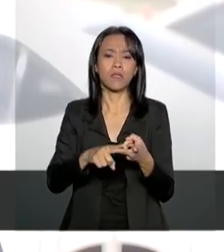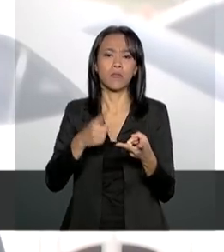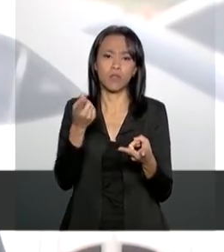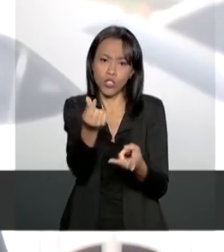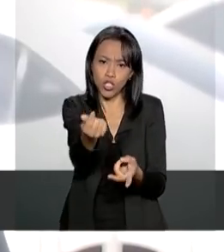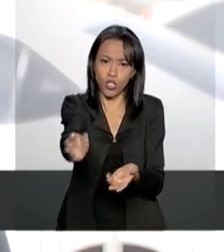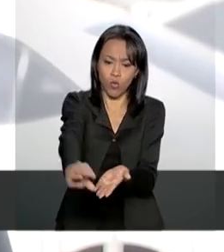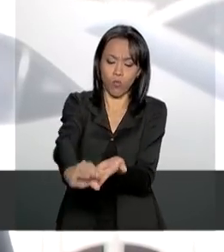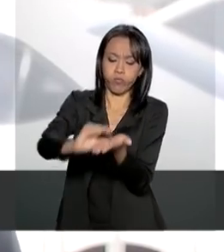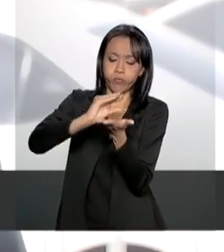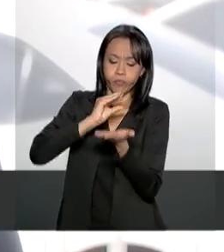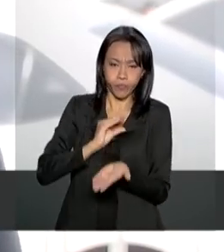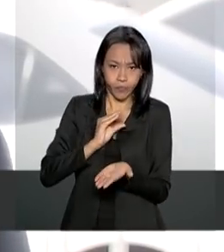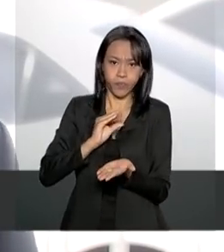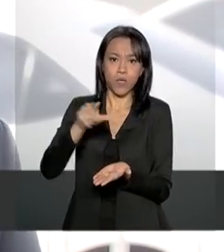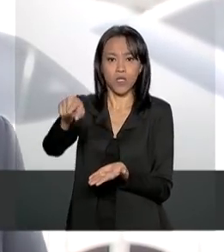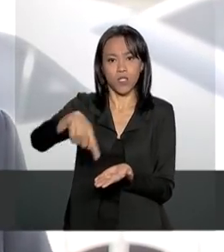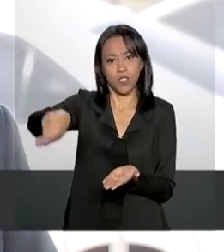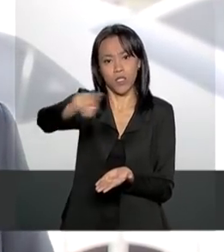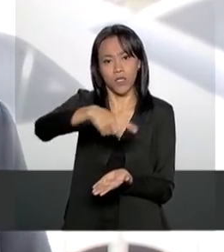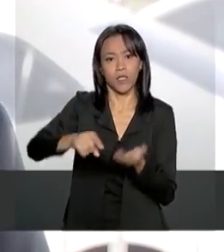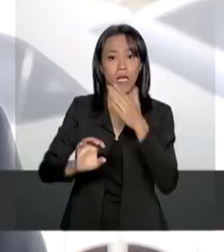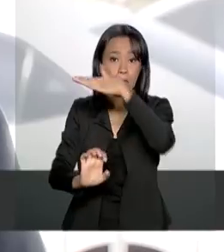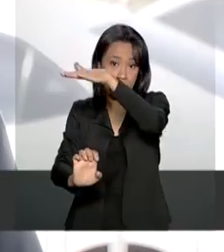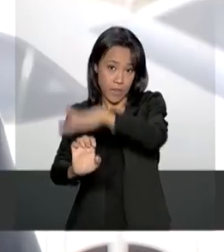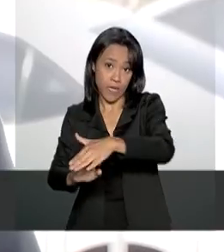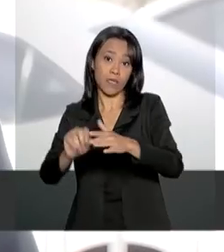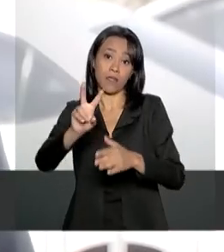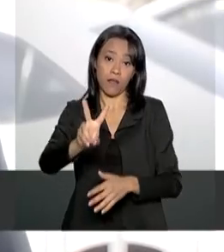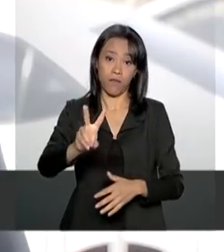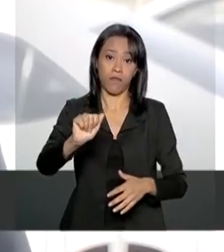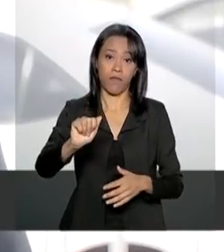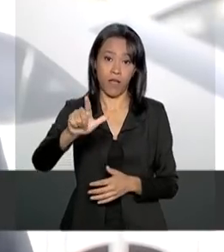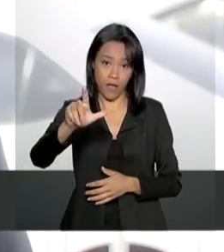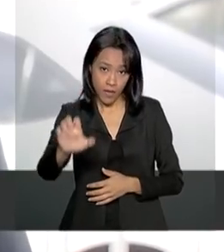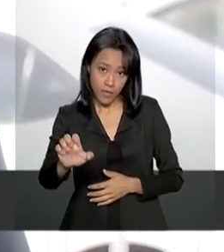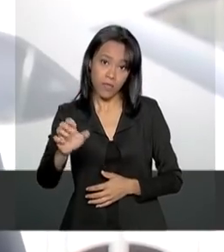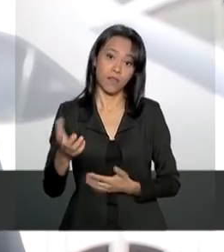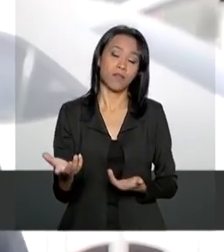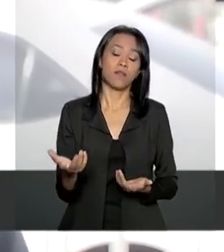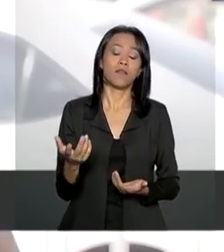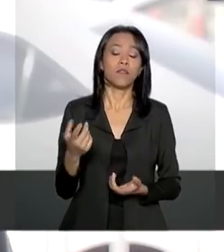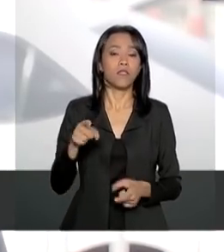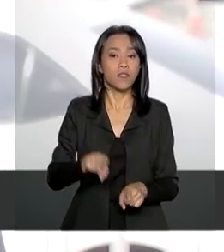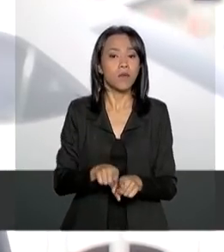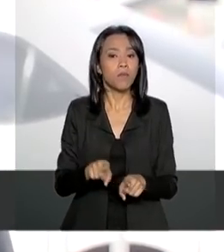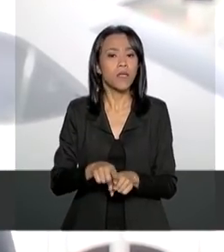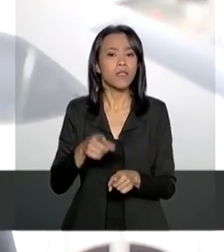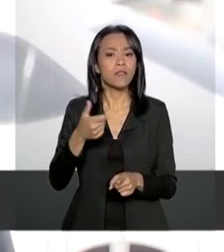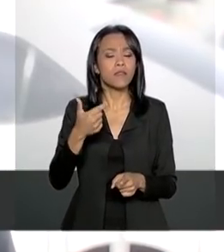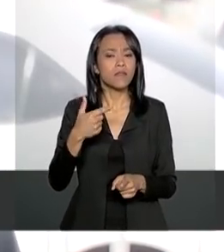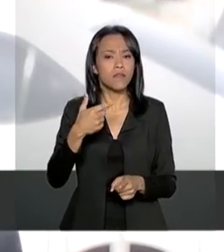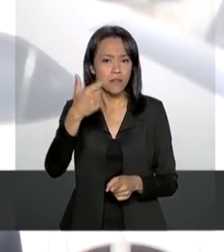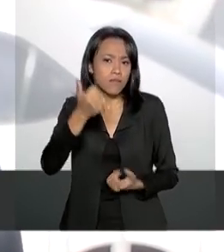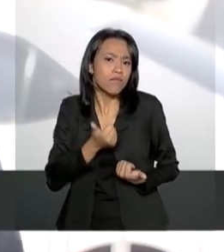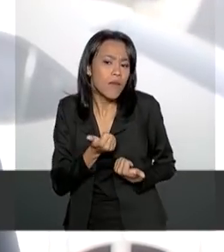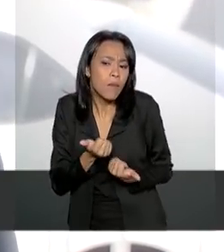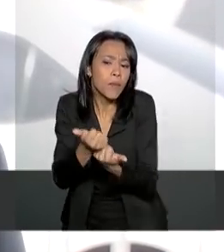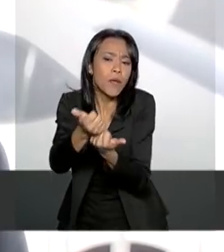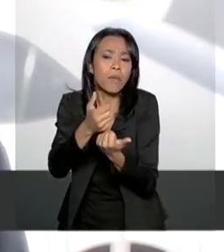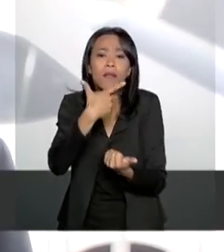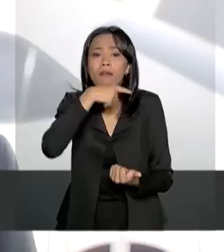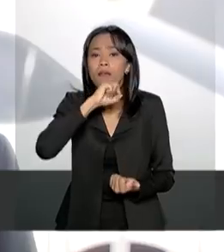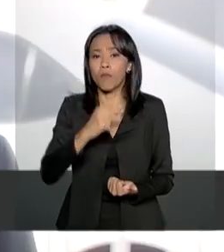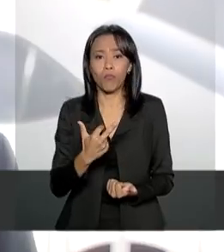emergencial junto à Vale, junto, enfim, eventuais órgãos federais, prestar essa assistência jurídica para quem não